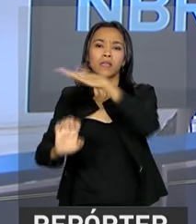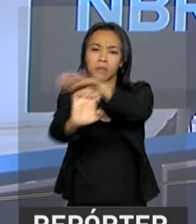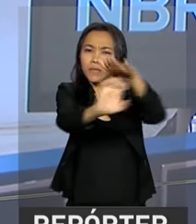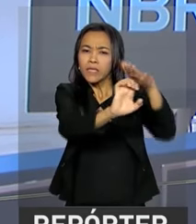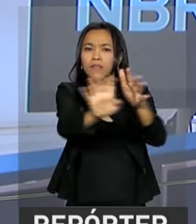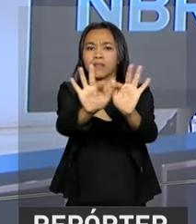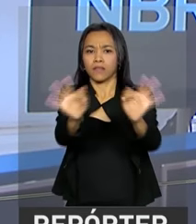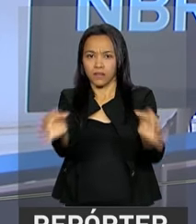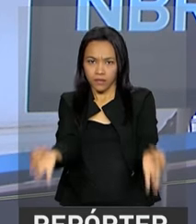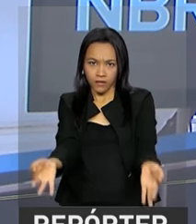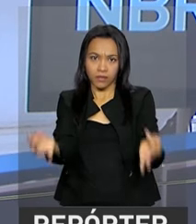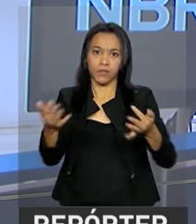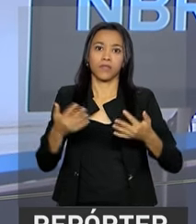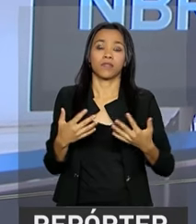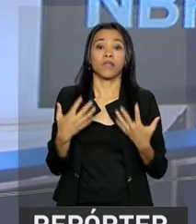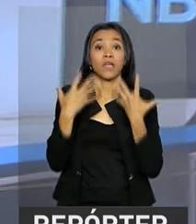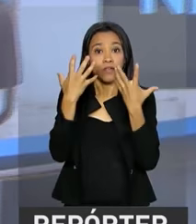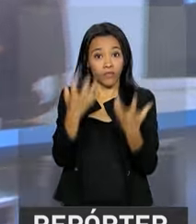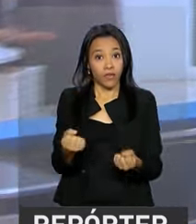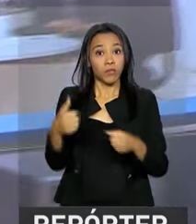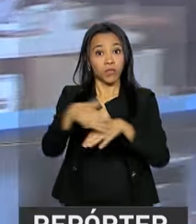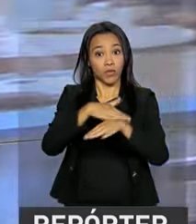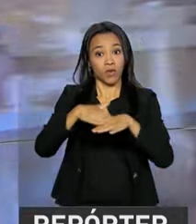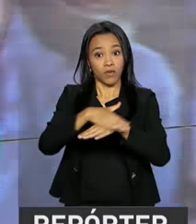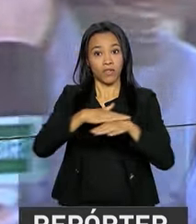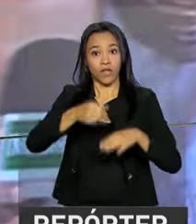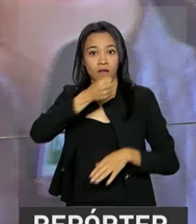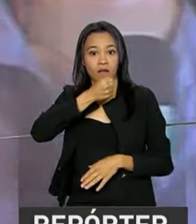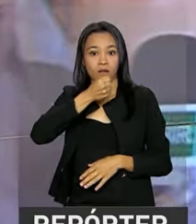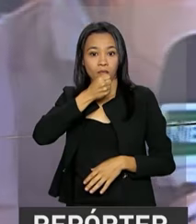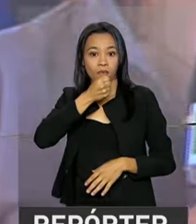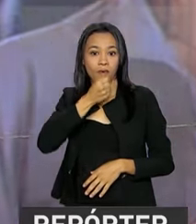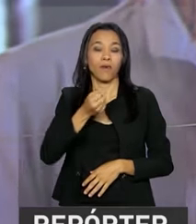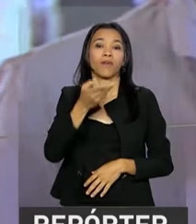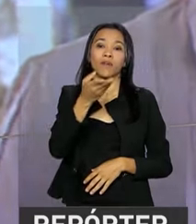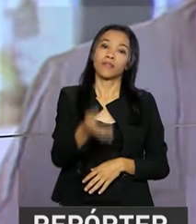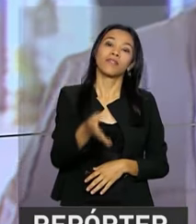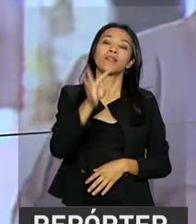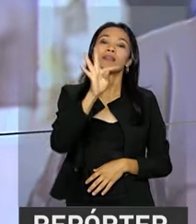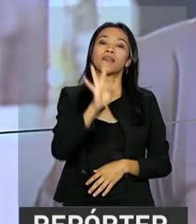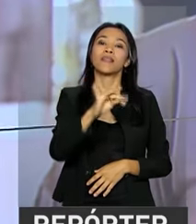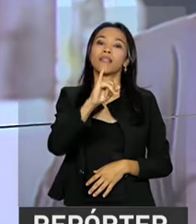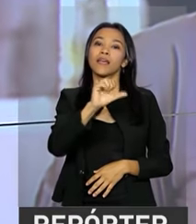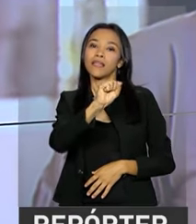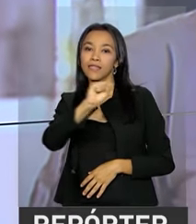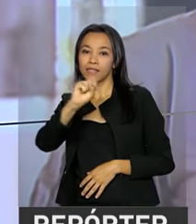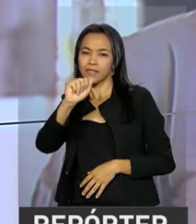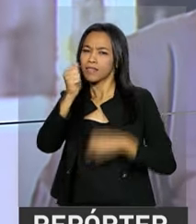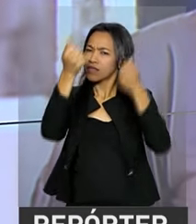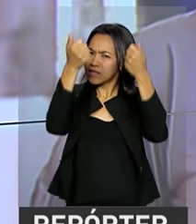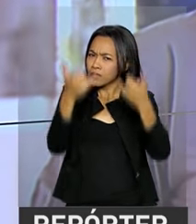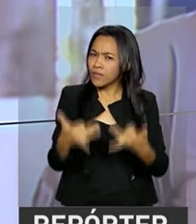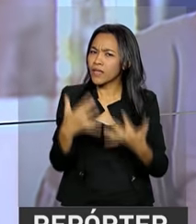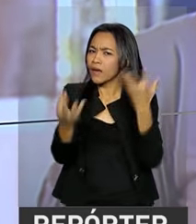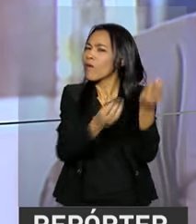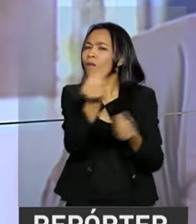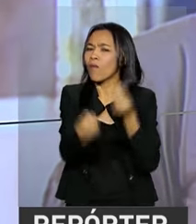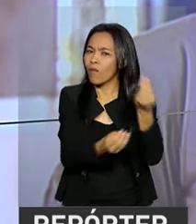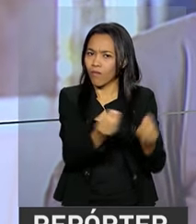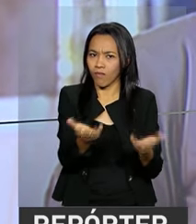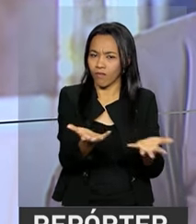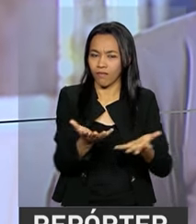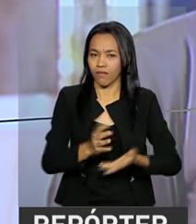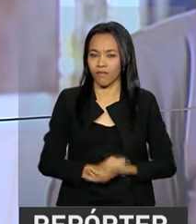empresas. Vamos conversar então com a repórter Thaisa Dias, que tem as informações para a gente ao vivo. Thaisa, explica para a gente como é que vai funcionar isso.